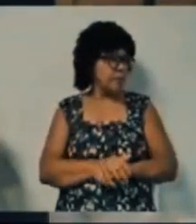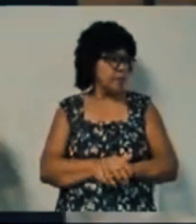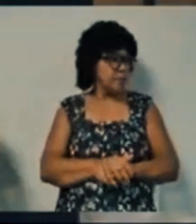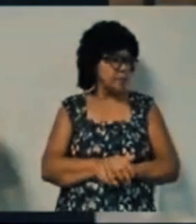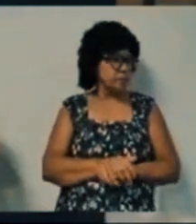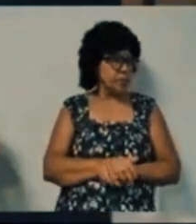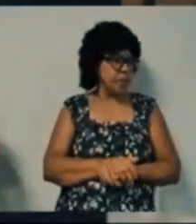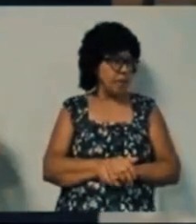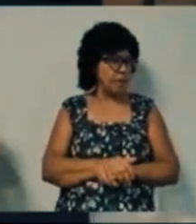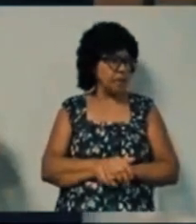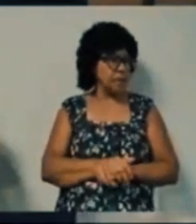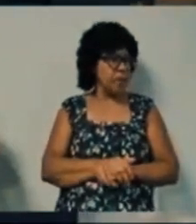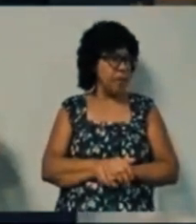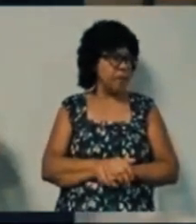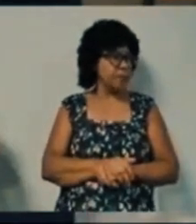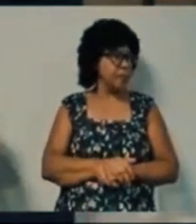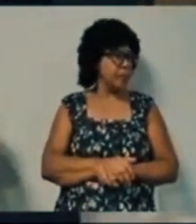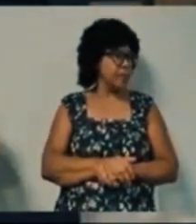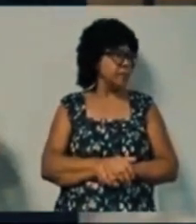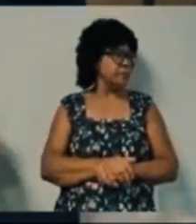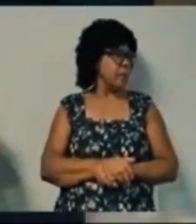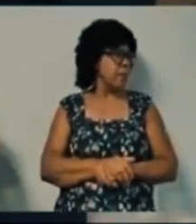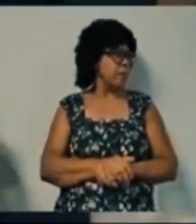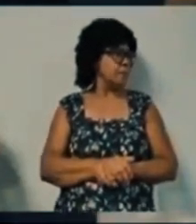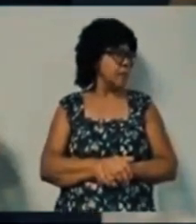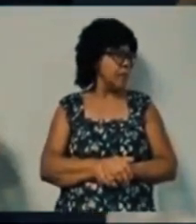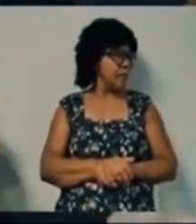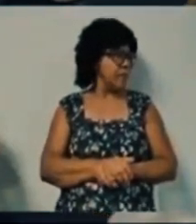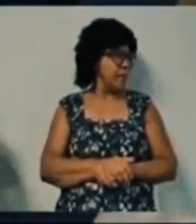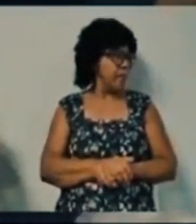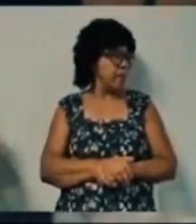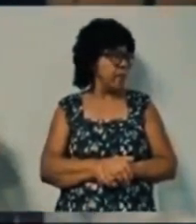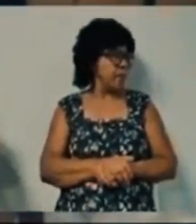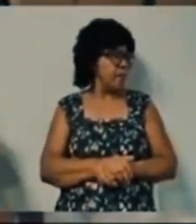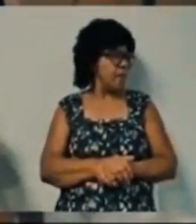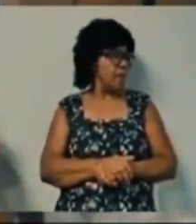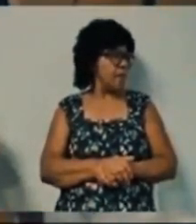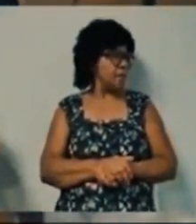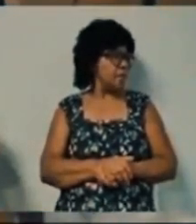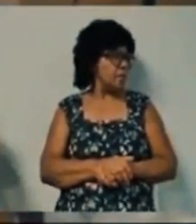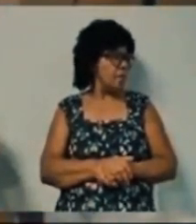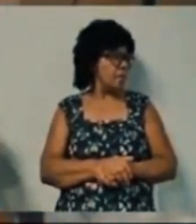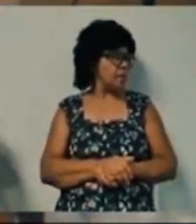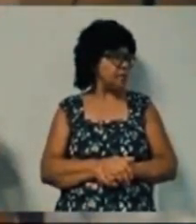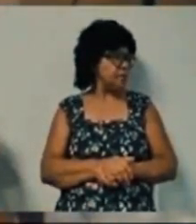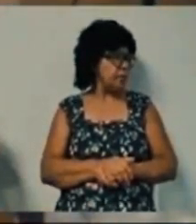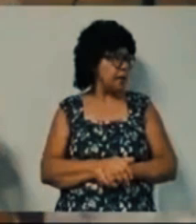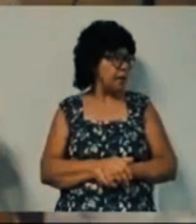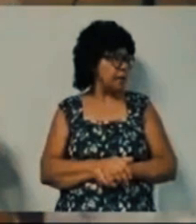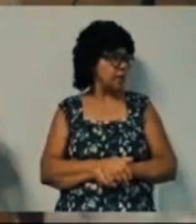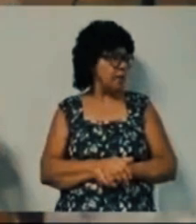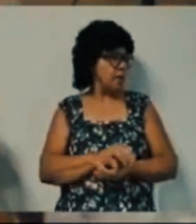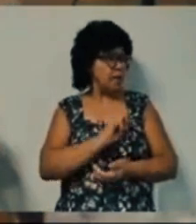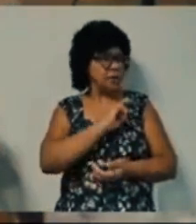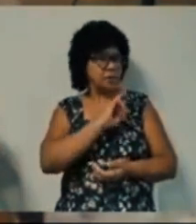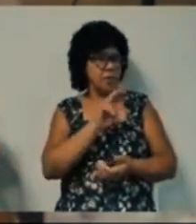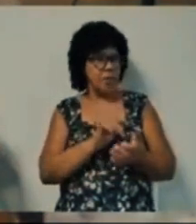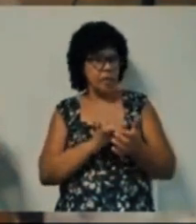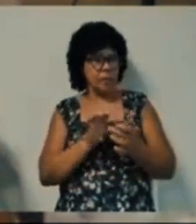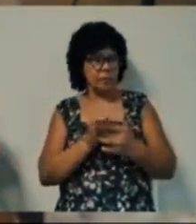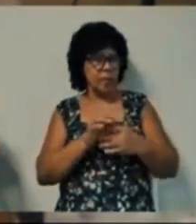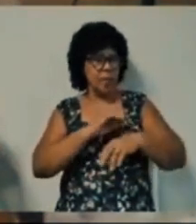Jesus. Seja curado agora em nome de Jesus. Em nome de